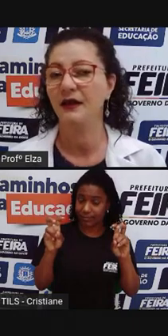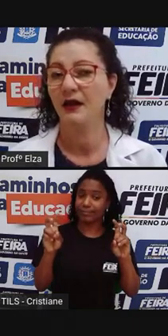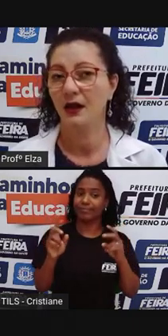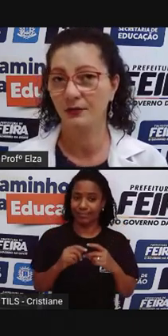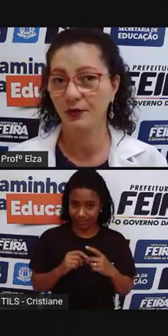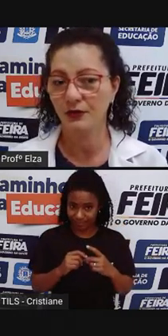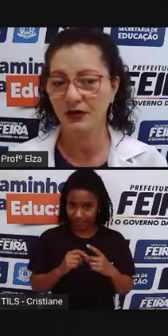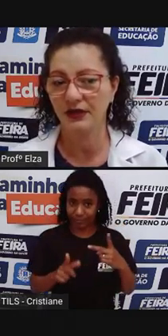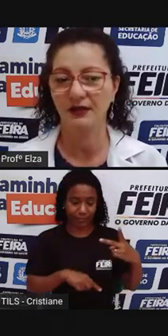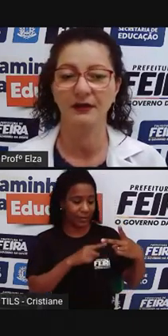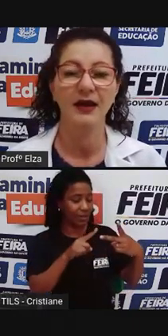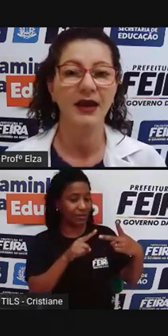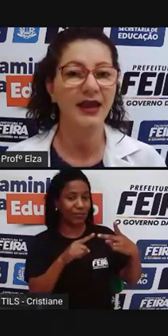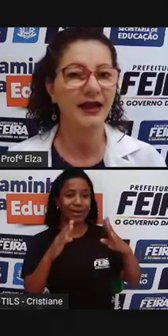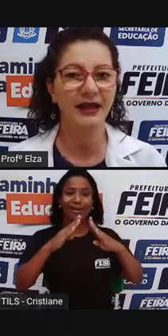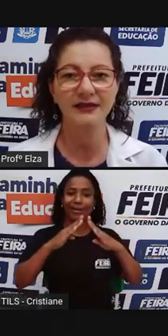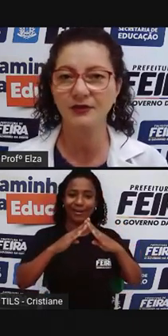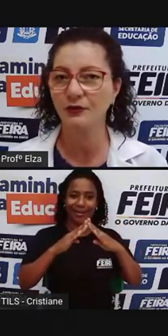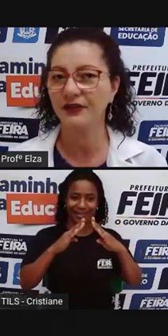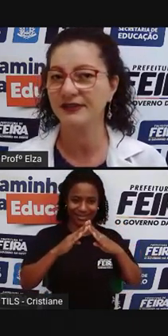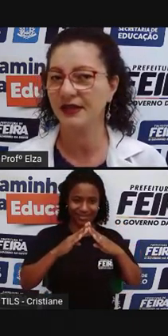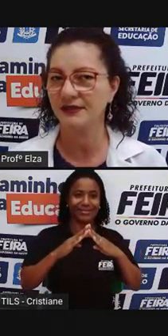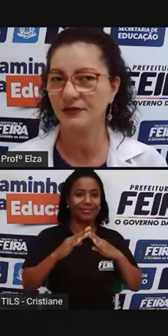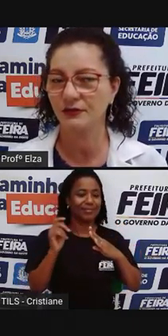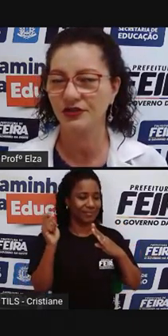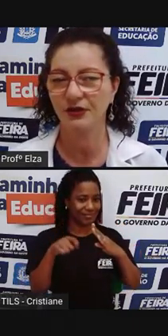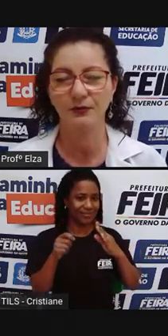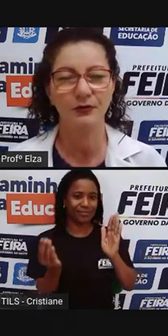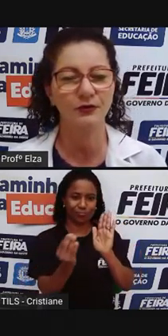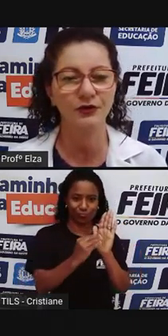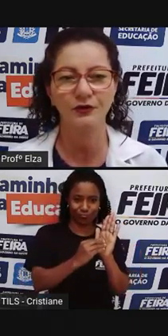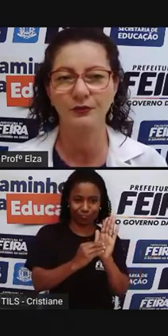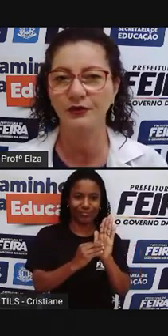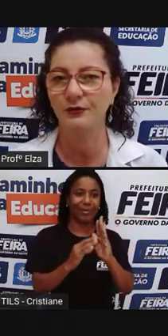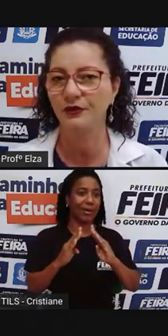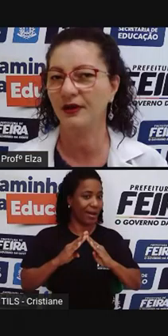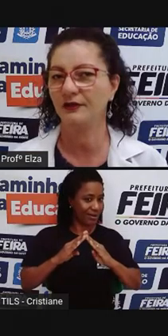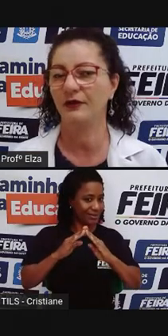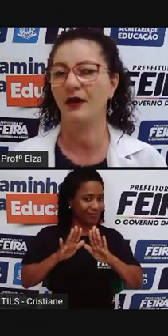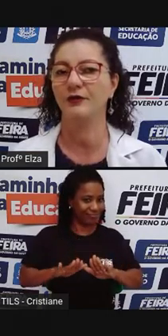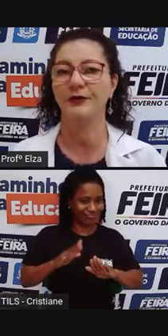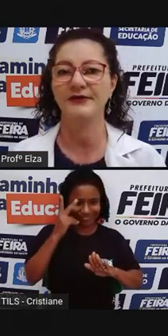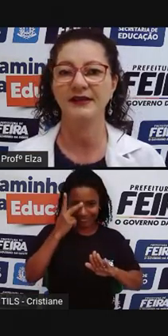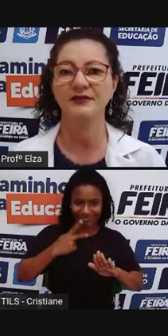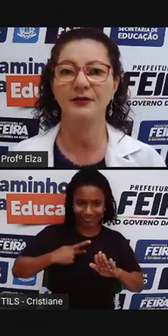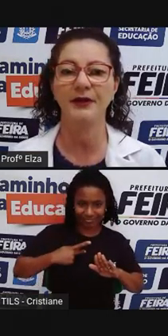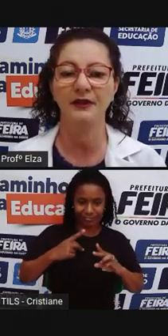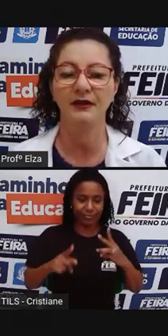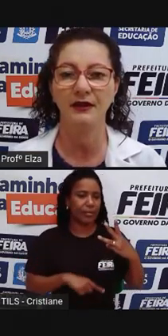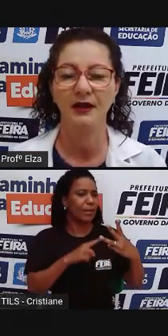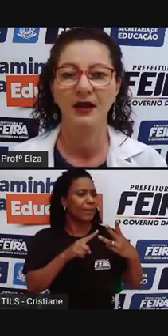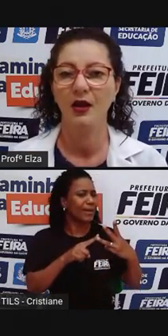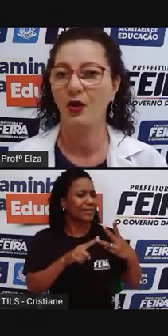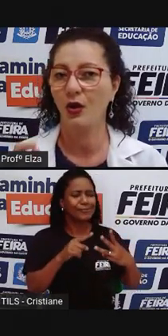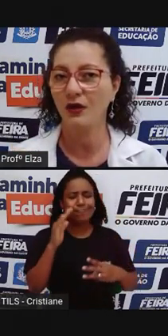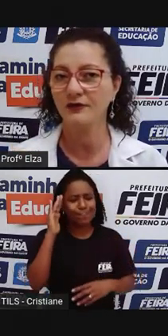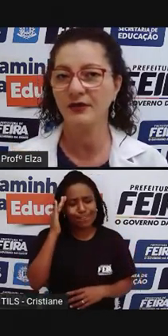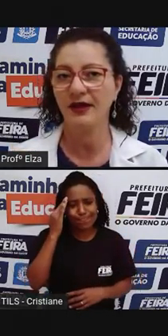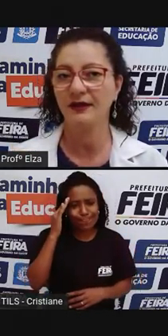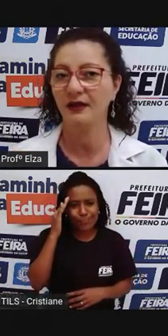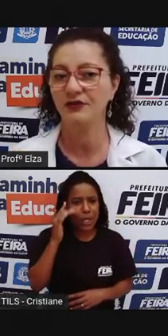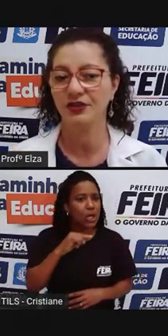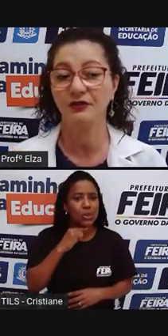casa, Homework. E aquelas dúvidas que surgem muito, muito, muito natural do processo de aprender,